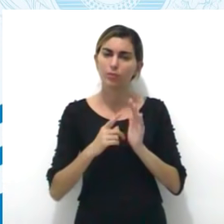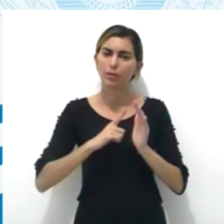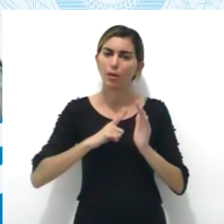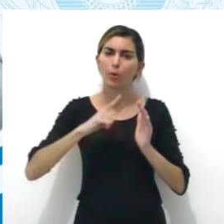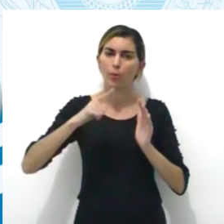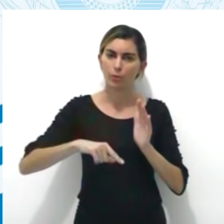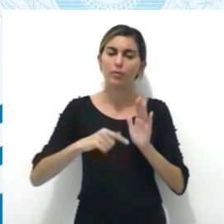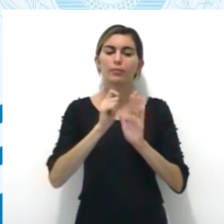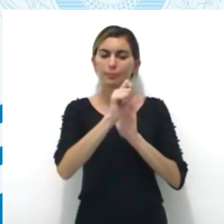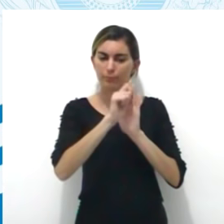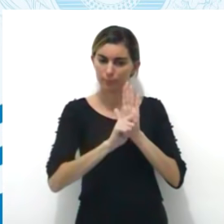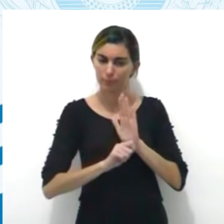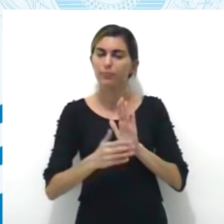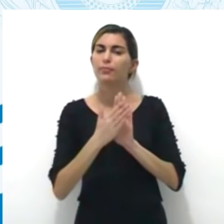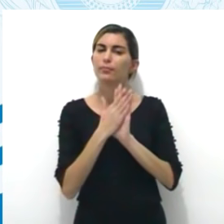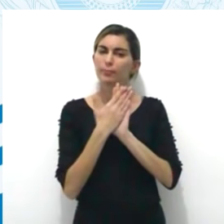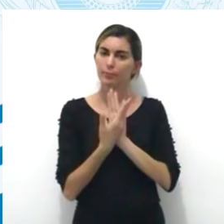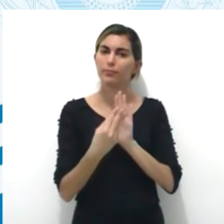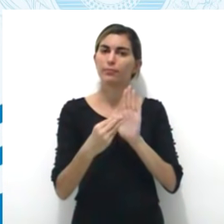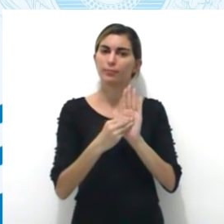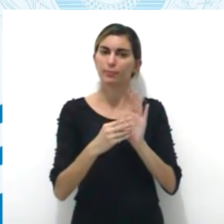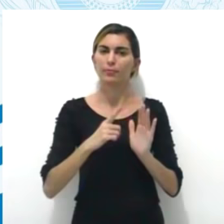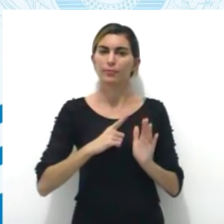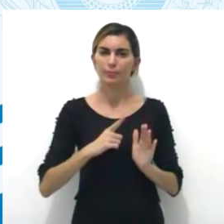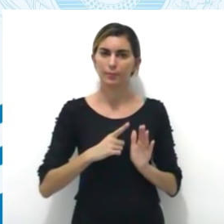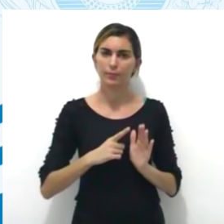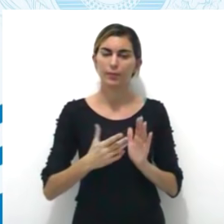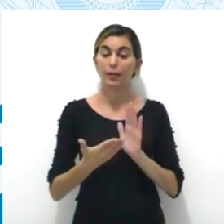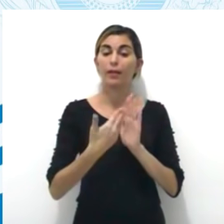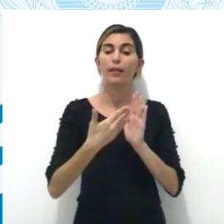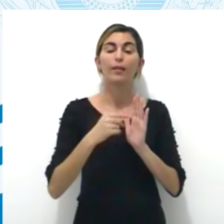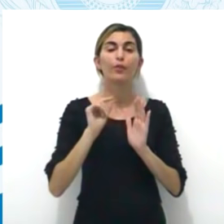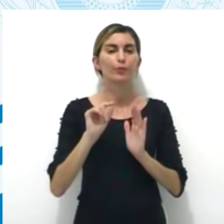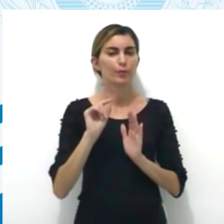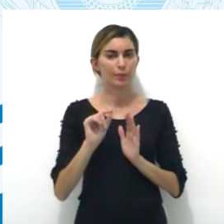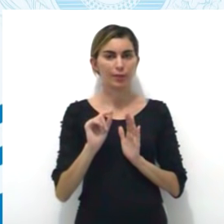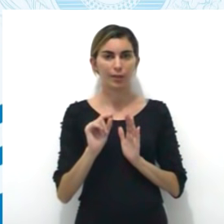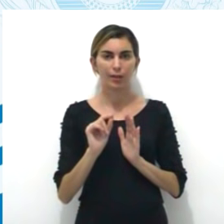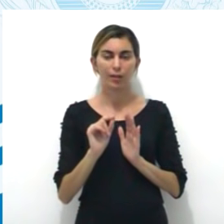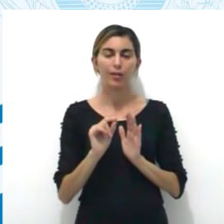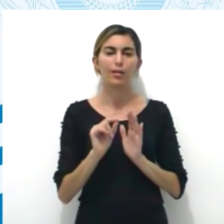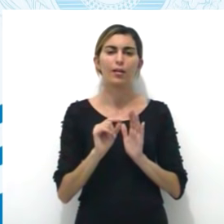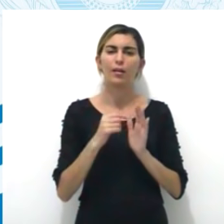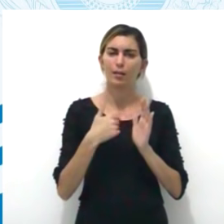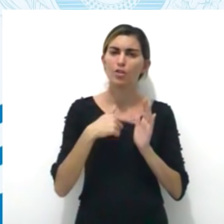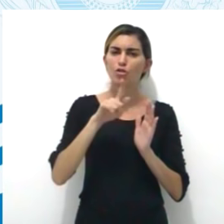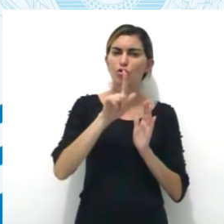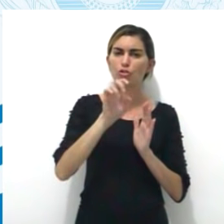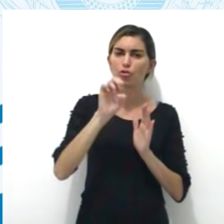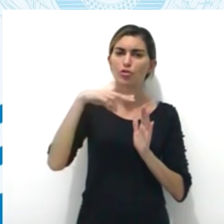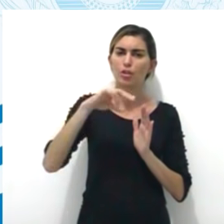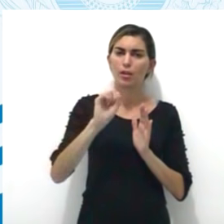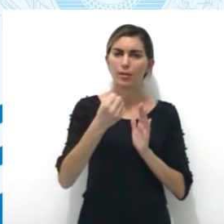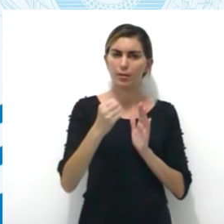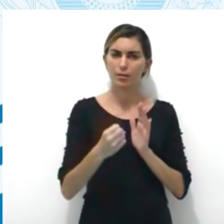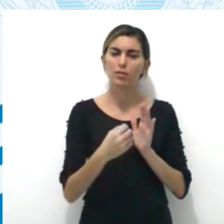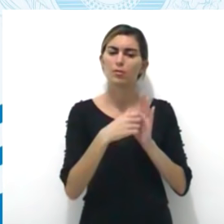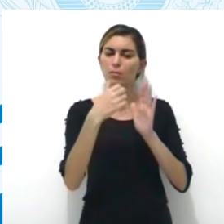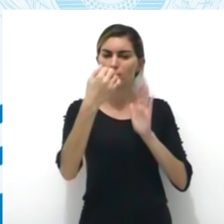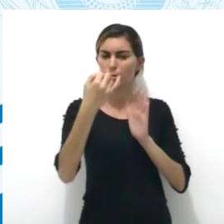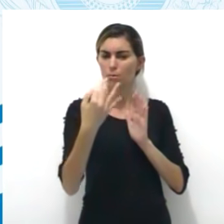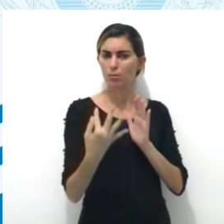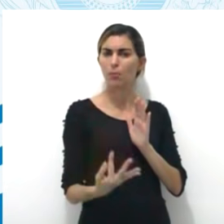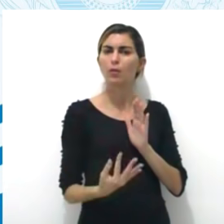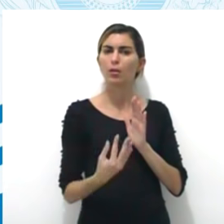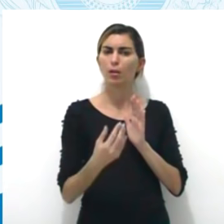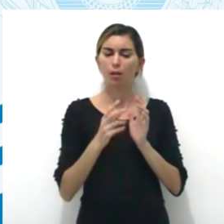criado por Deus como está na Bíblia. No livro, que livro é esse, professor? Livro do Gênesis. Que